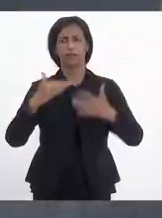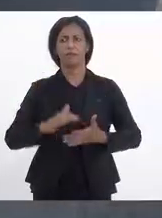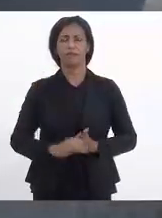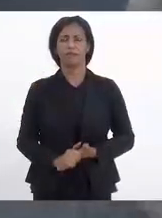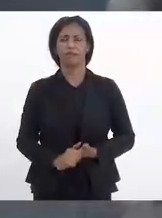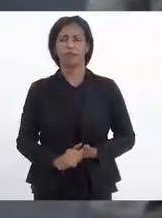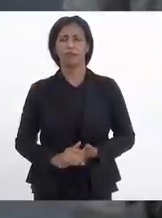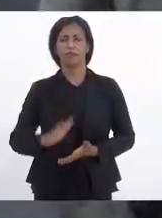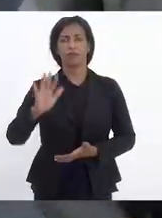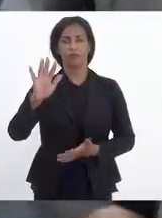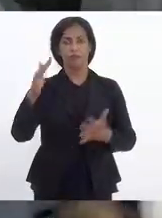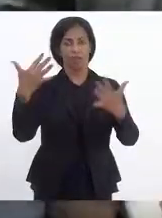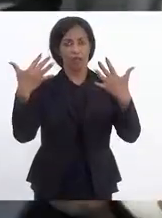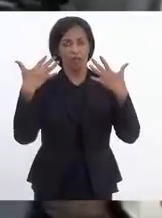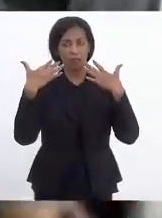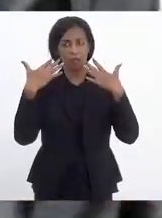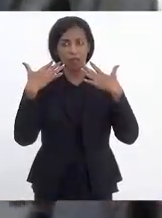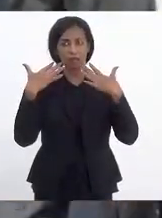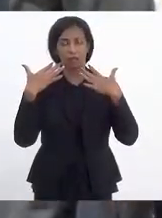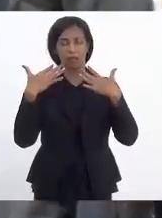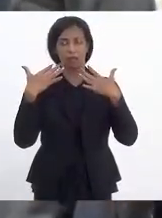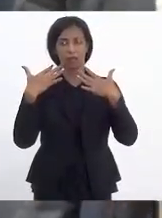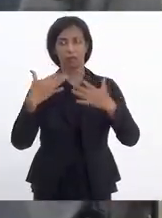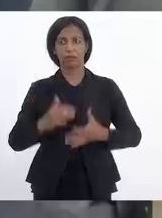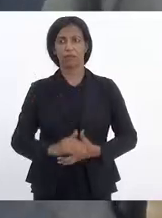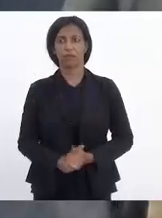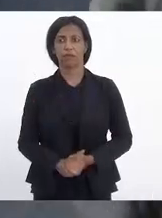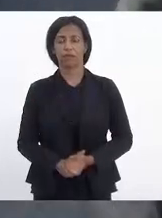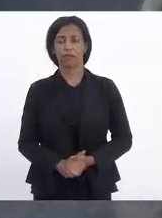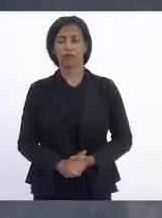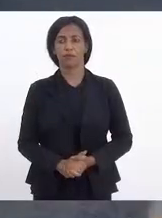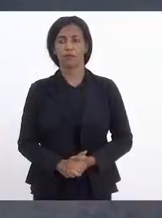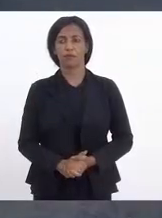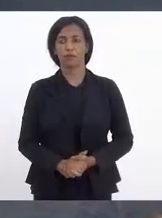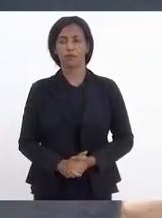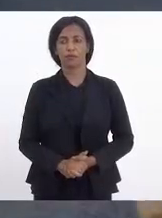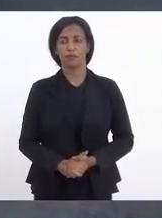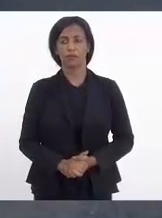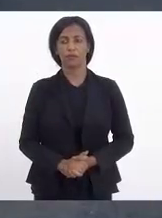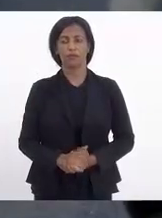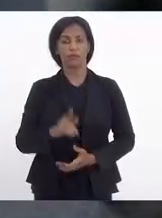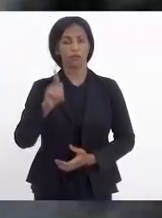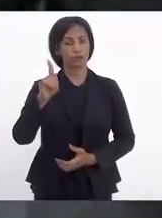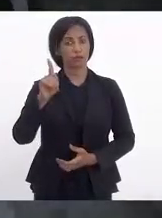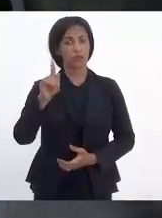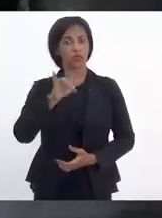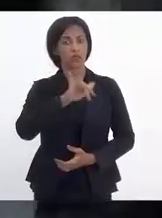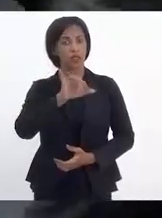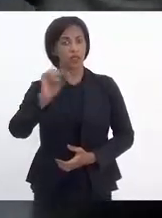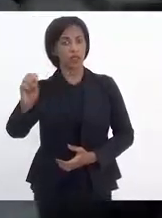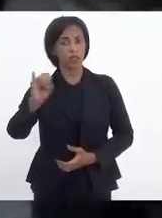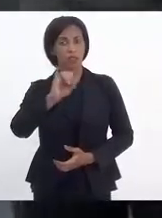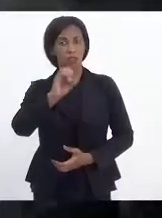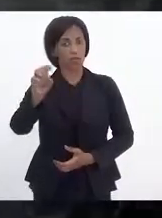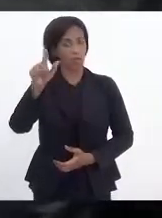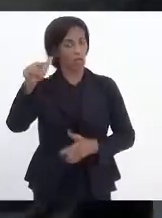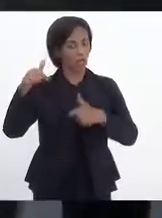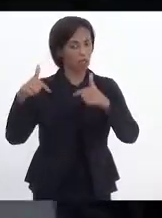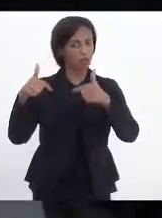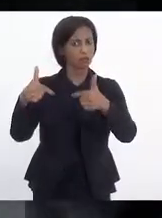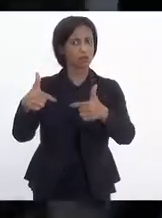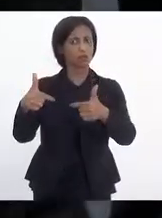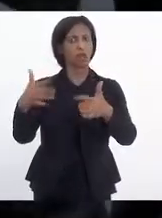a atenção atenção isso isso essa